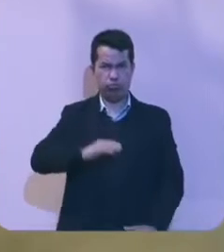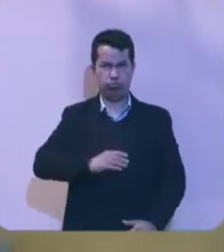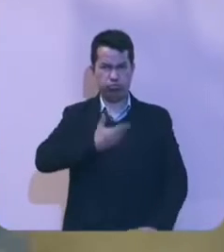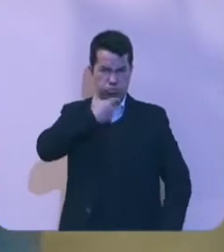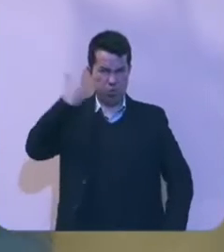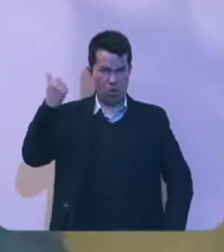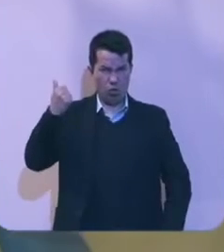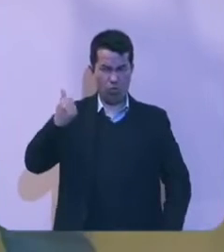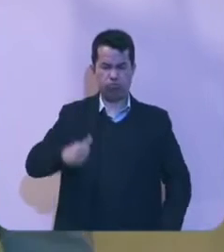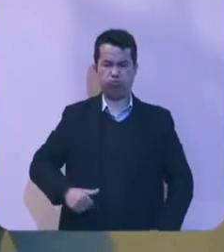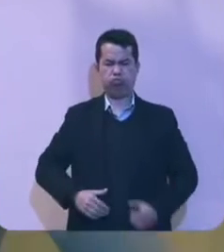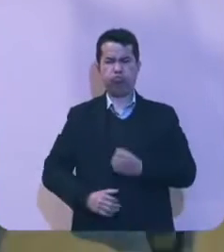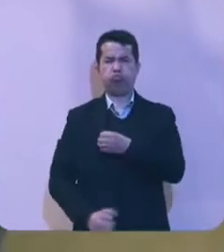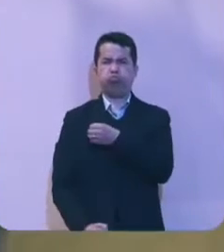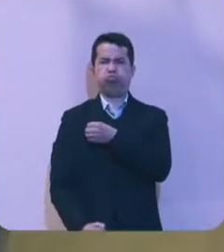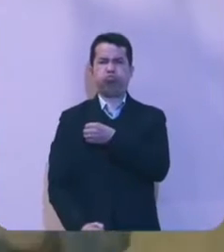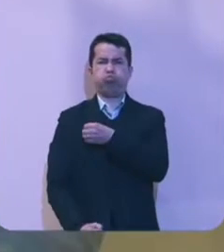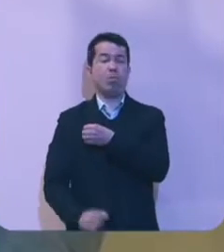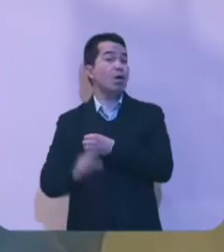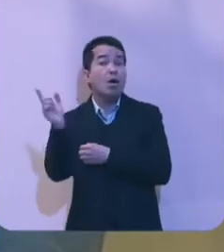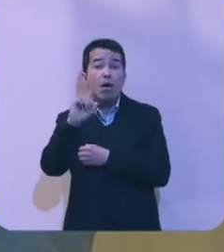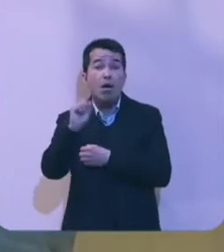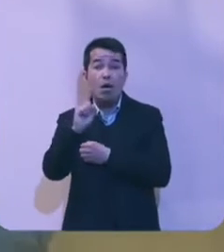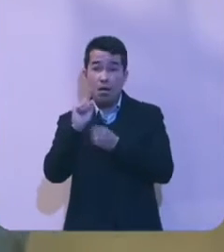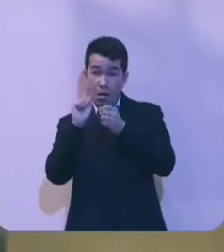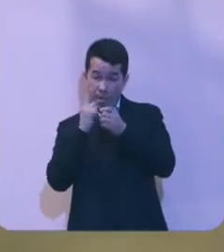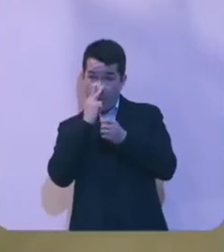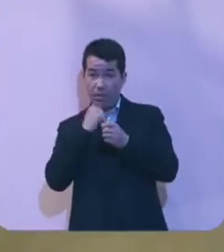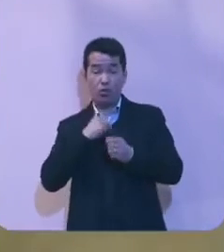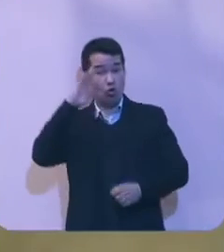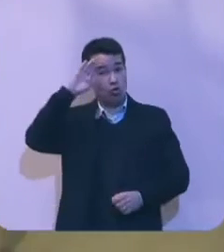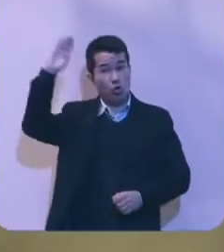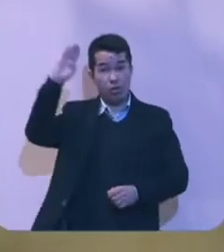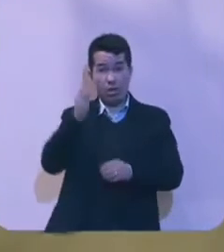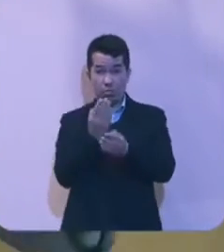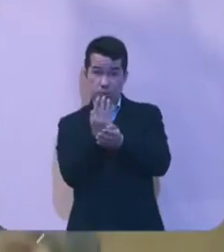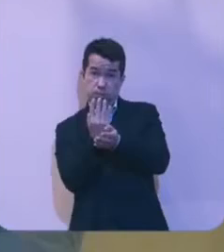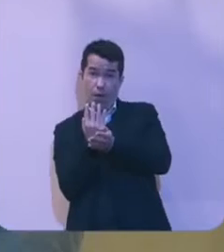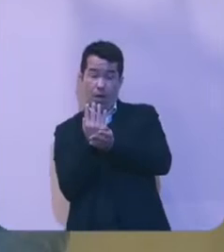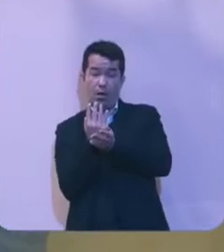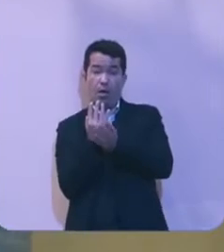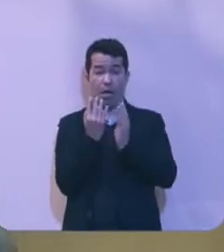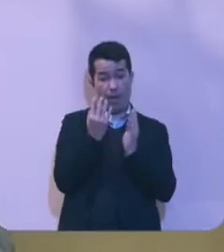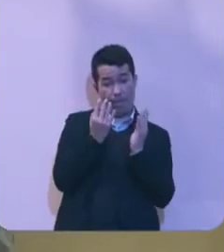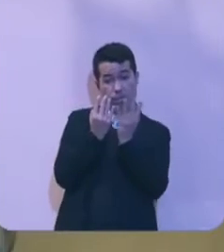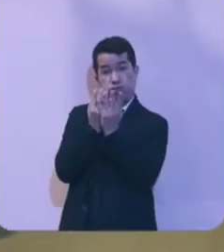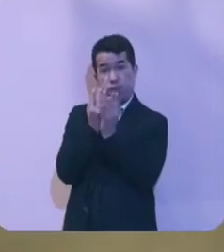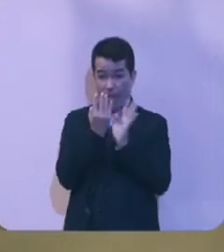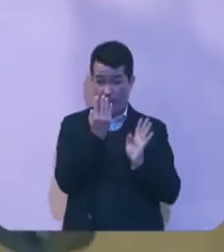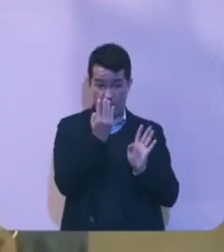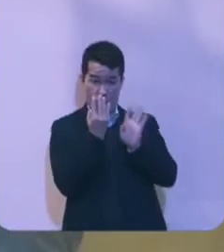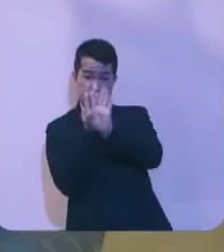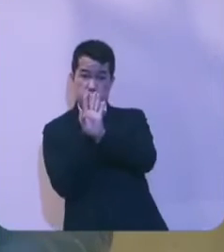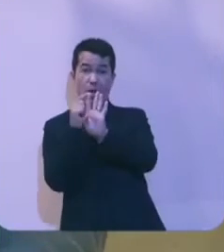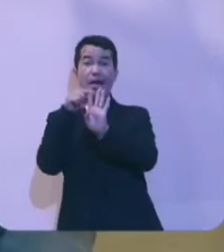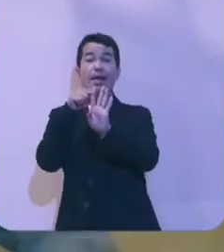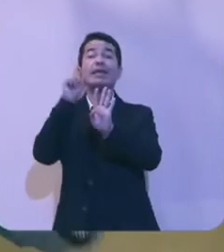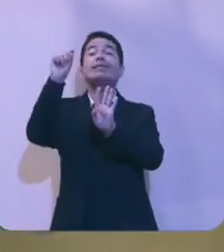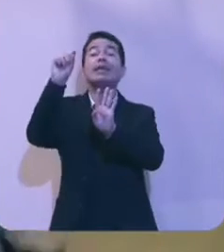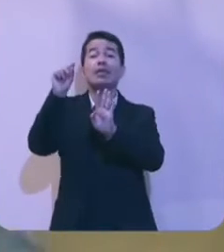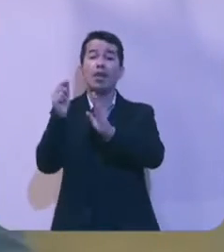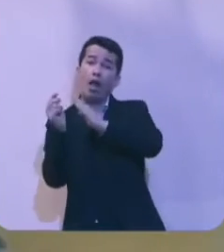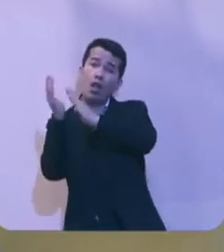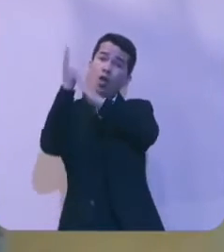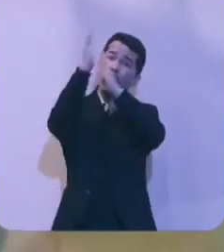foram os levitas. Foi a banda, foi a orquestra, foi o povo cantando, e